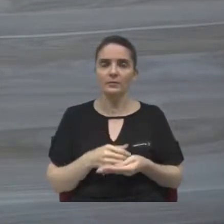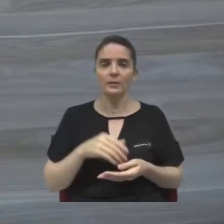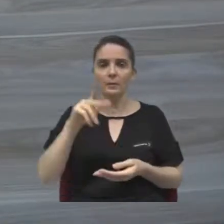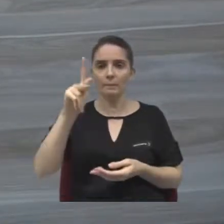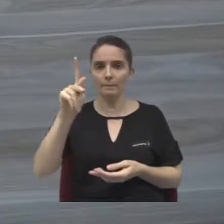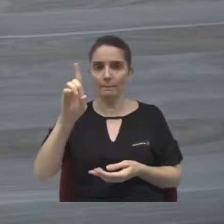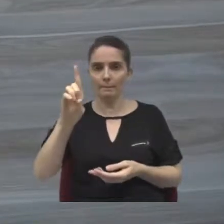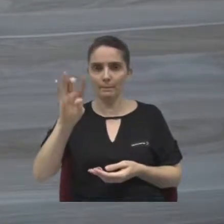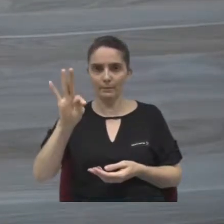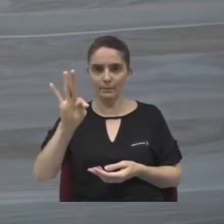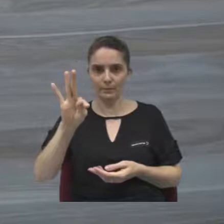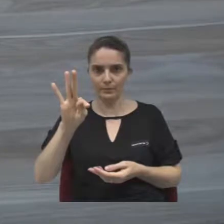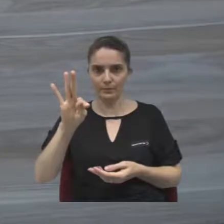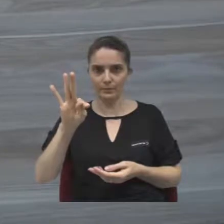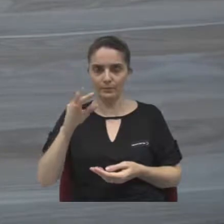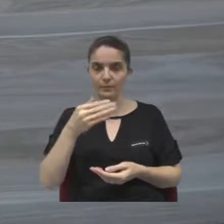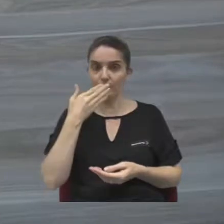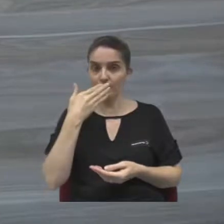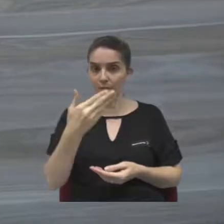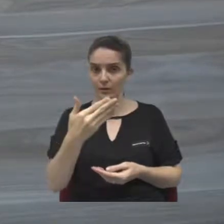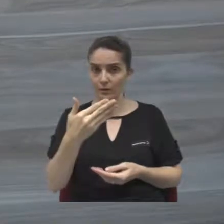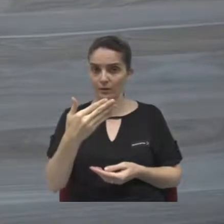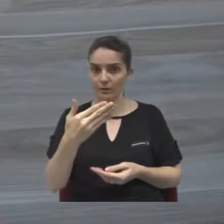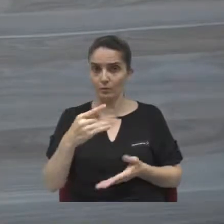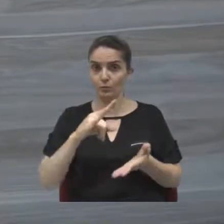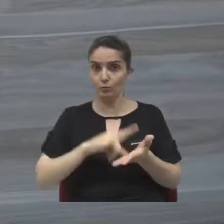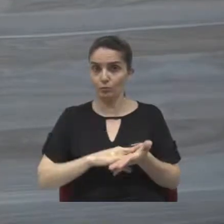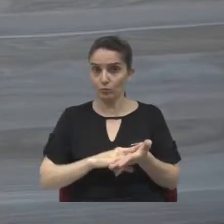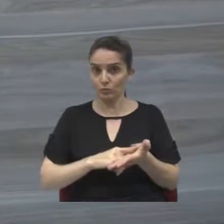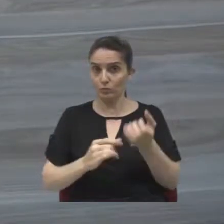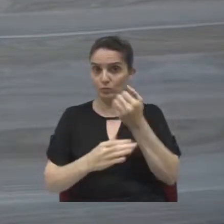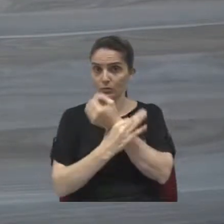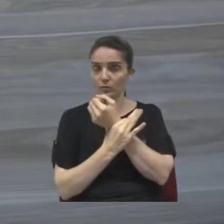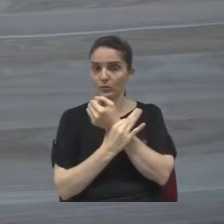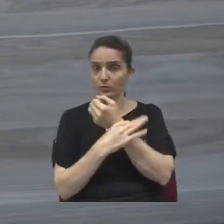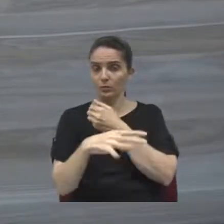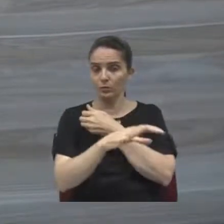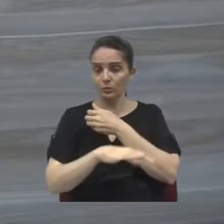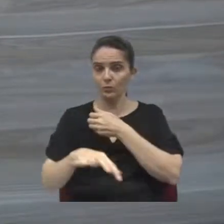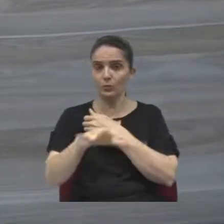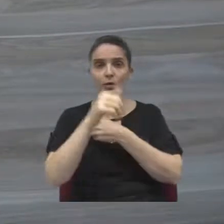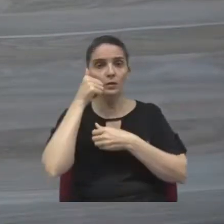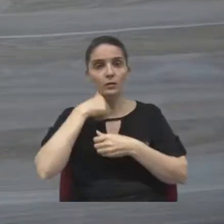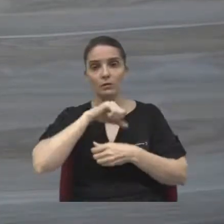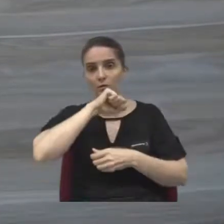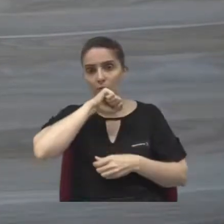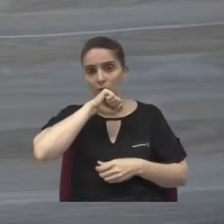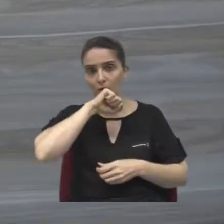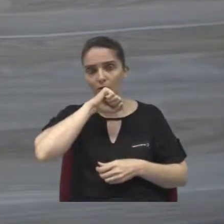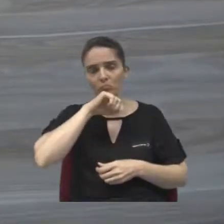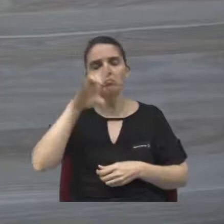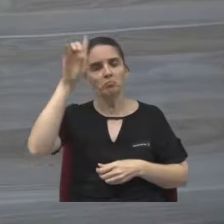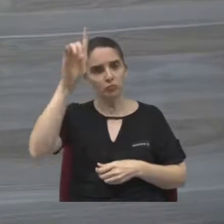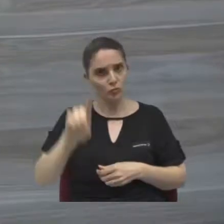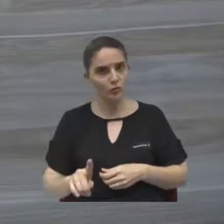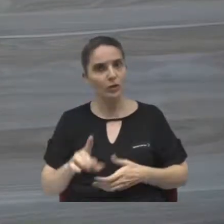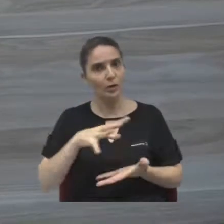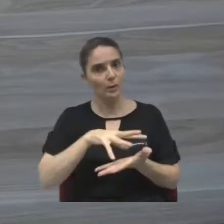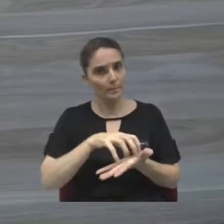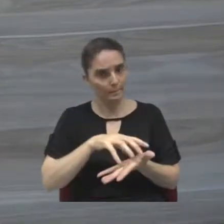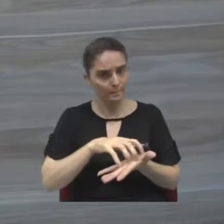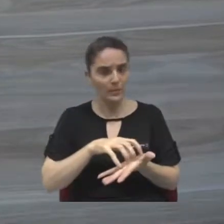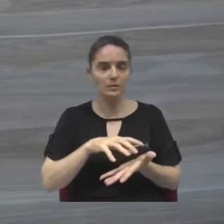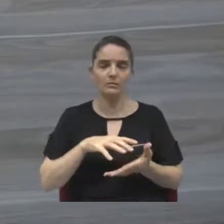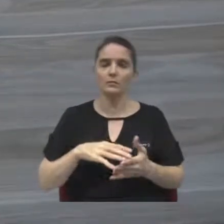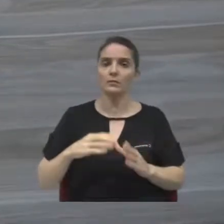PDT, ajuizou um mandado de segurança coletivo para que as mães façam valer o seu direito e matricularem seus filhos